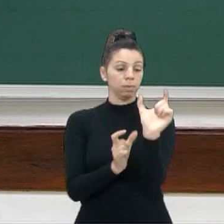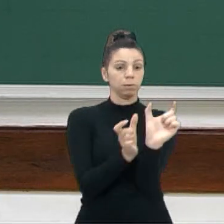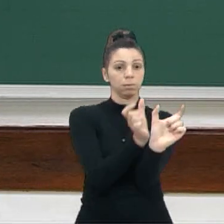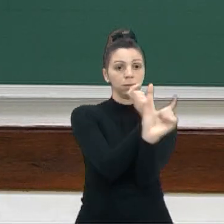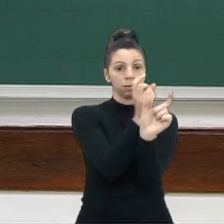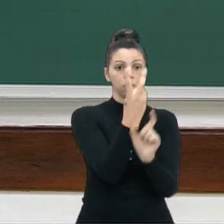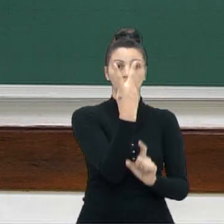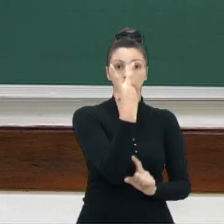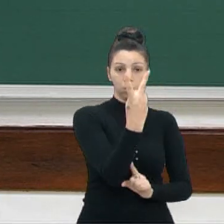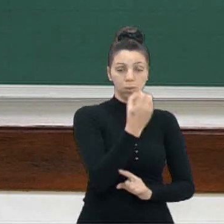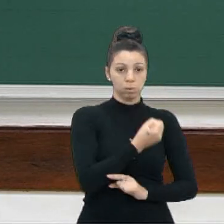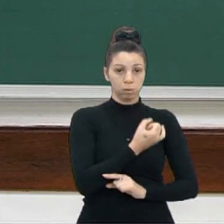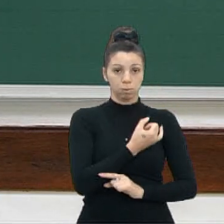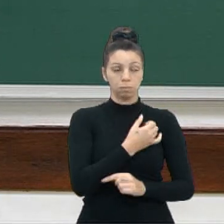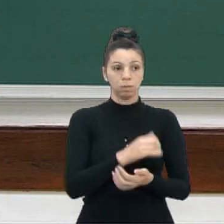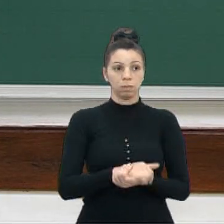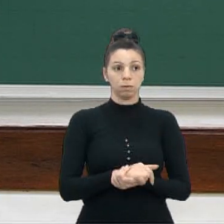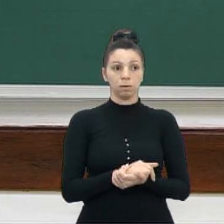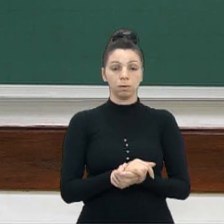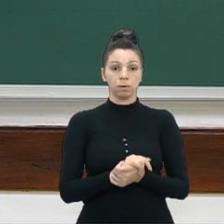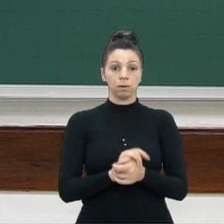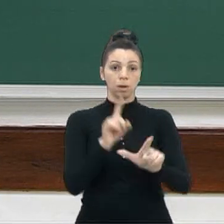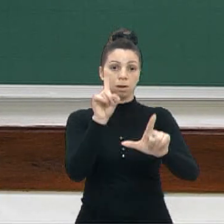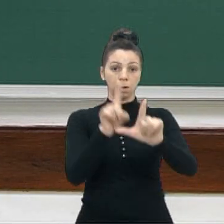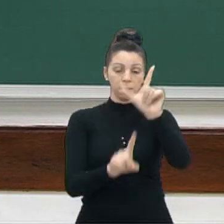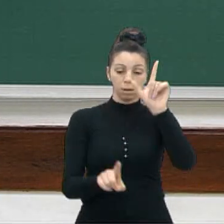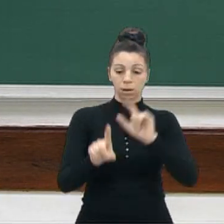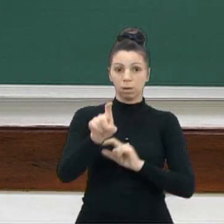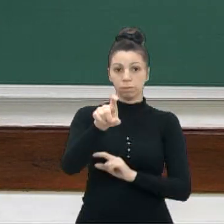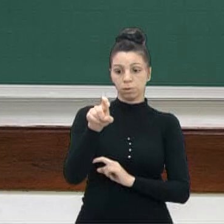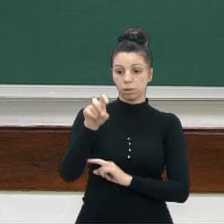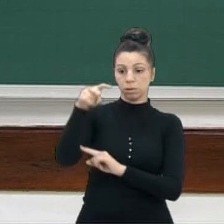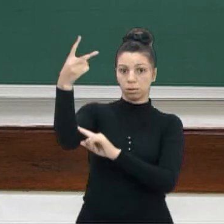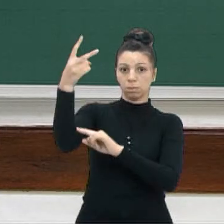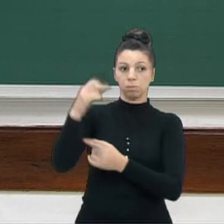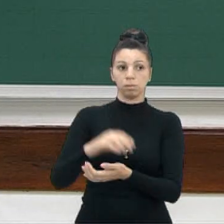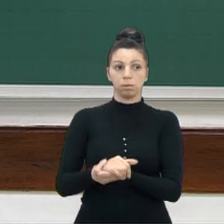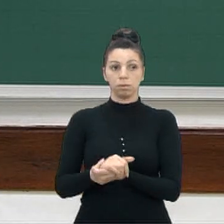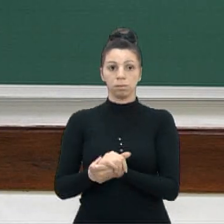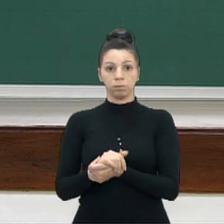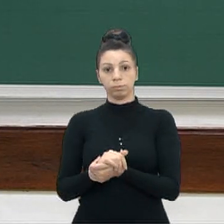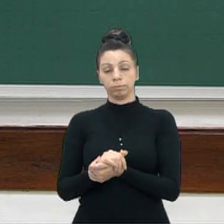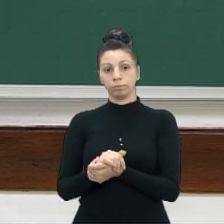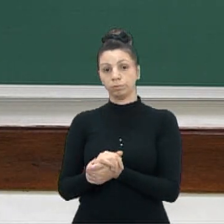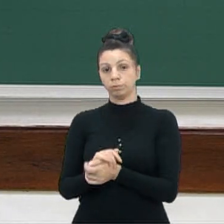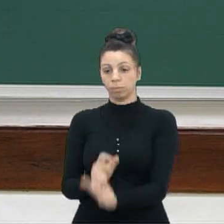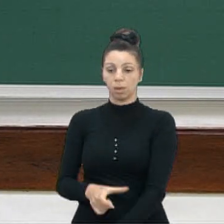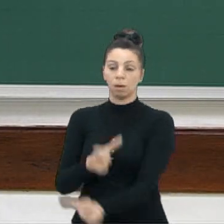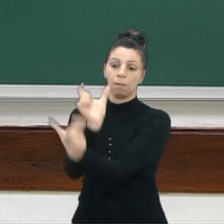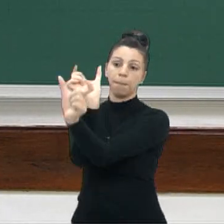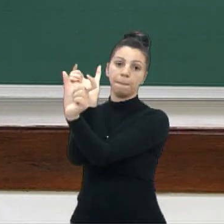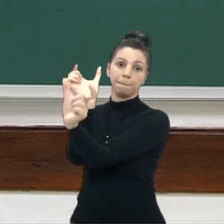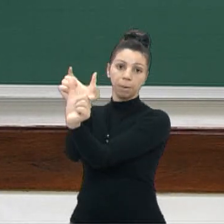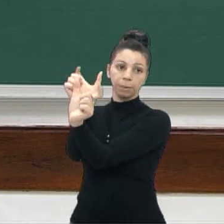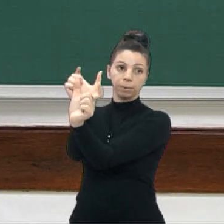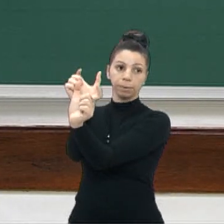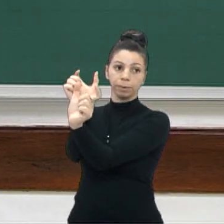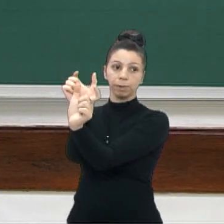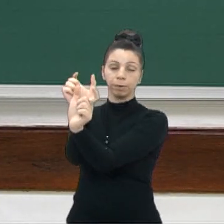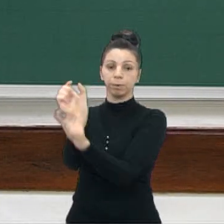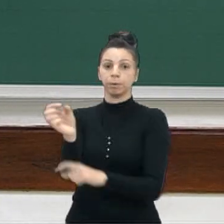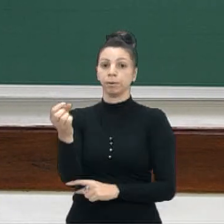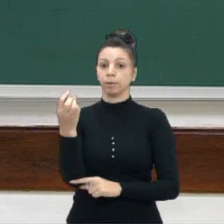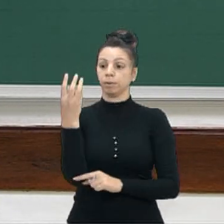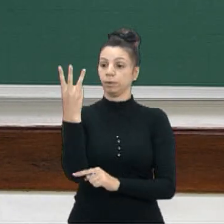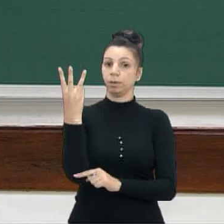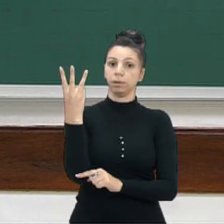coeficiente 2, mais a parte literal x elevado ao quadrado. E no meu outro monômio, que vai formar o meu polinômio, eu tenho